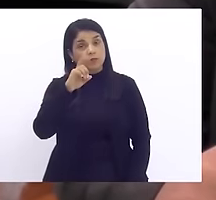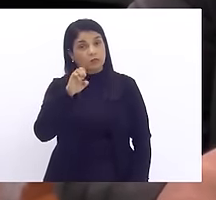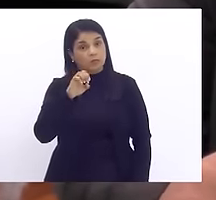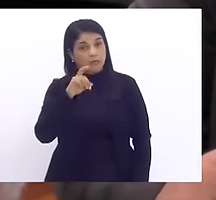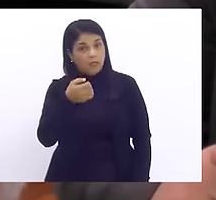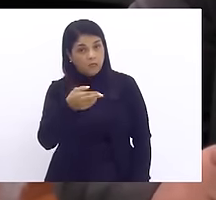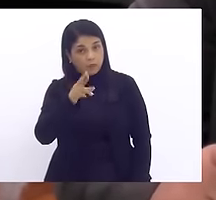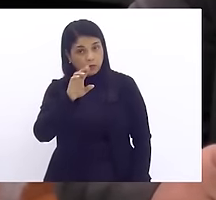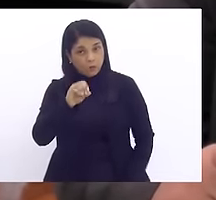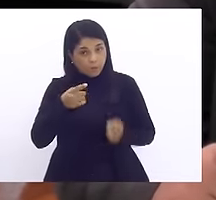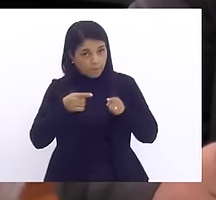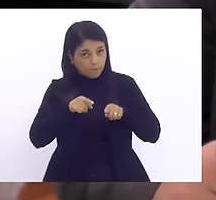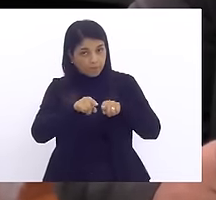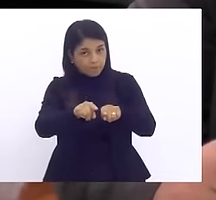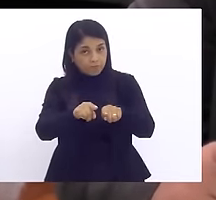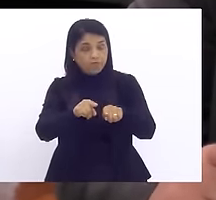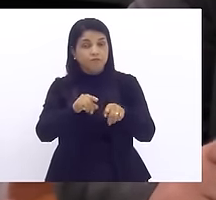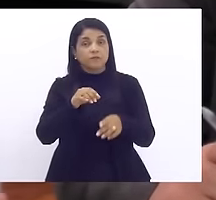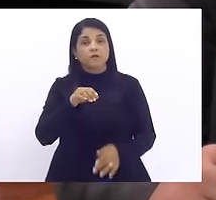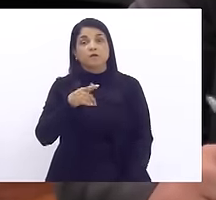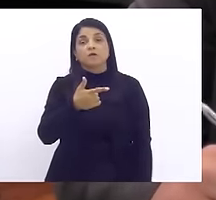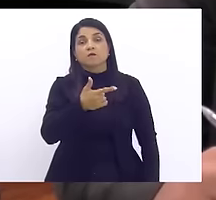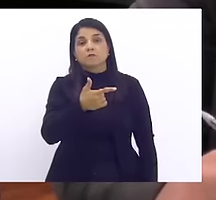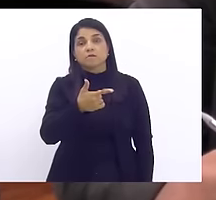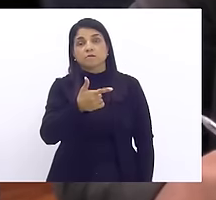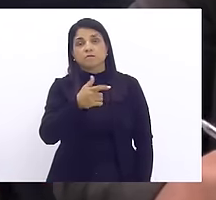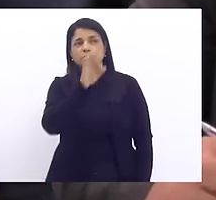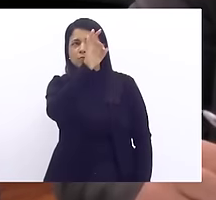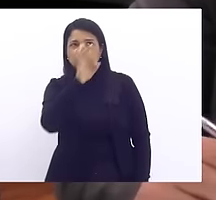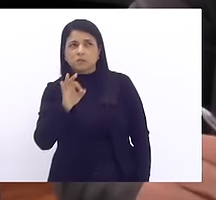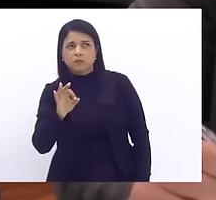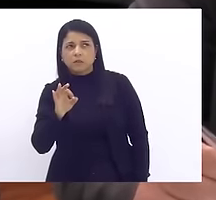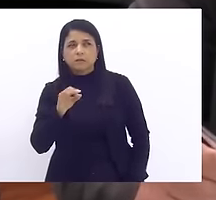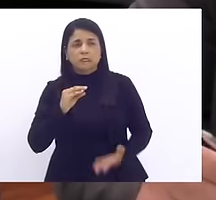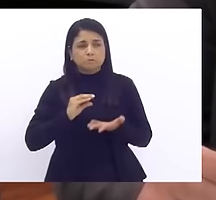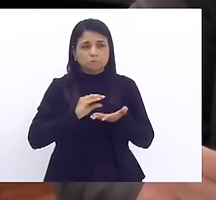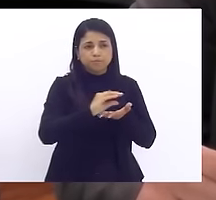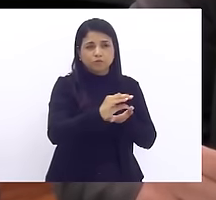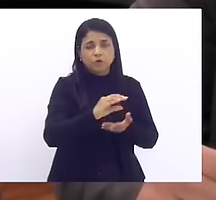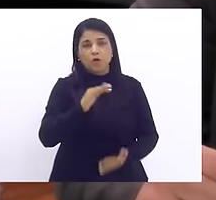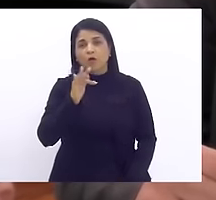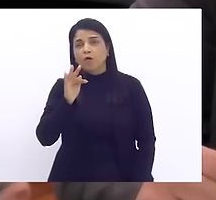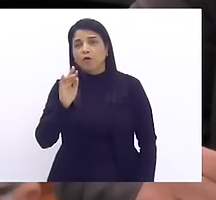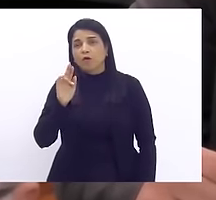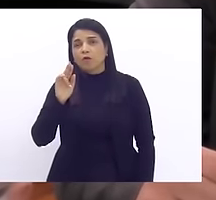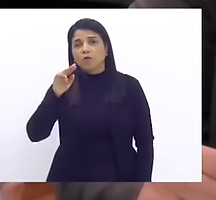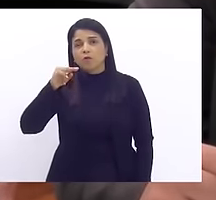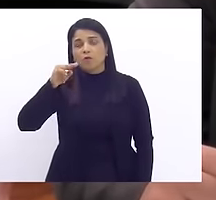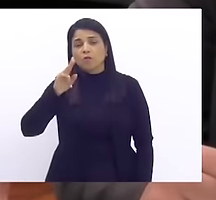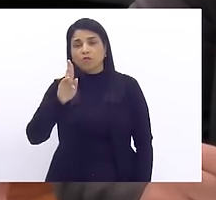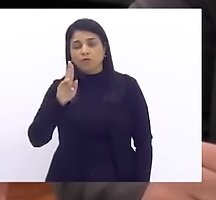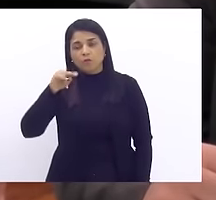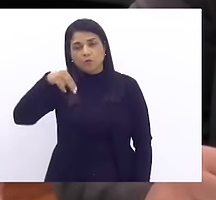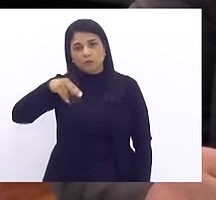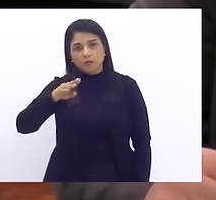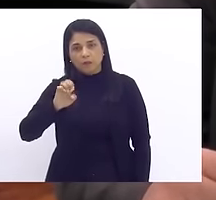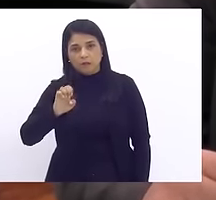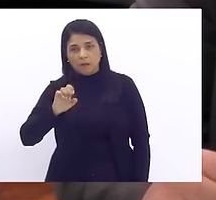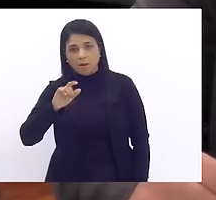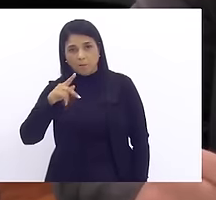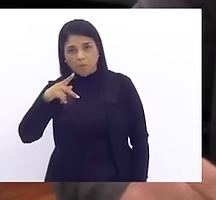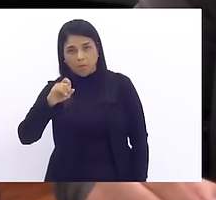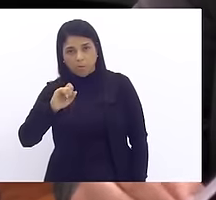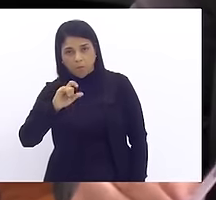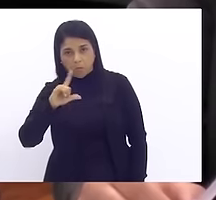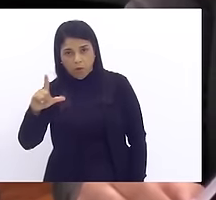valor esse valor acreditado na conta do funespall se eu não me engano que é o fundo especial da Polícia Civil o valor acreditado